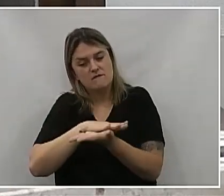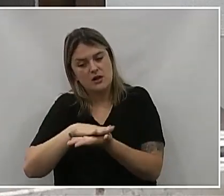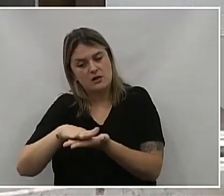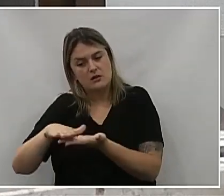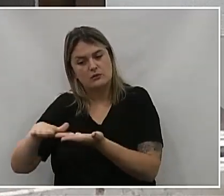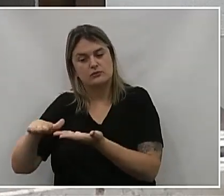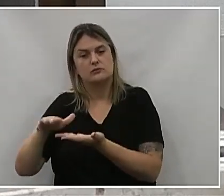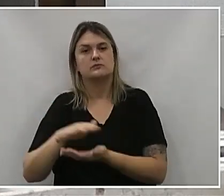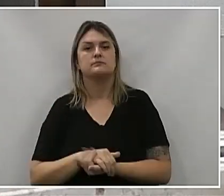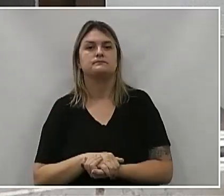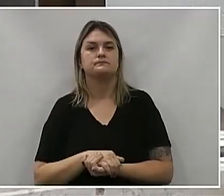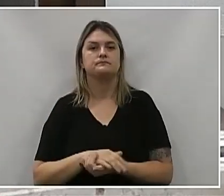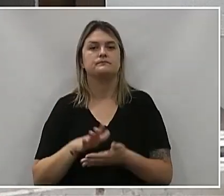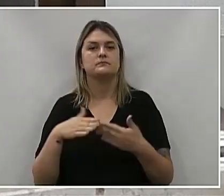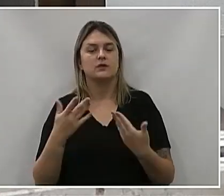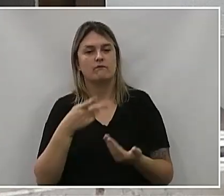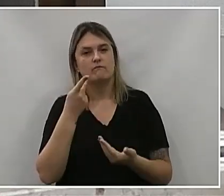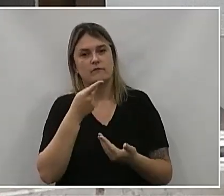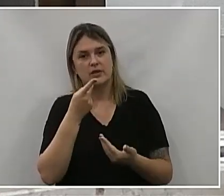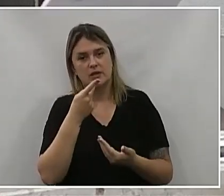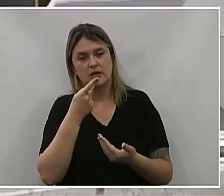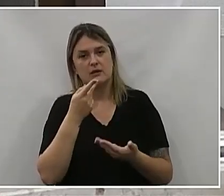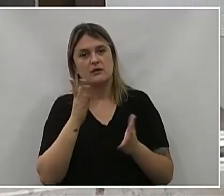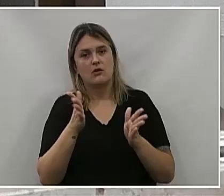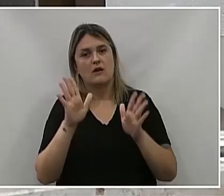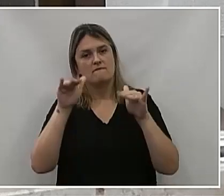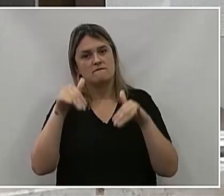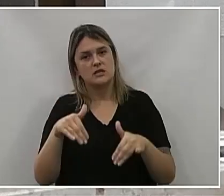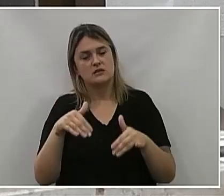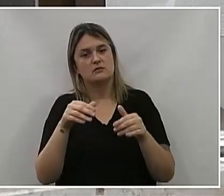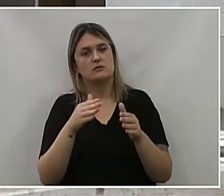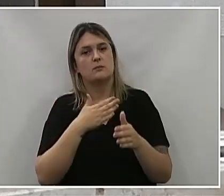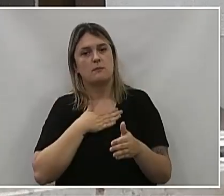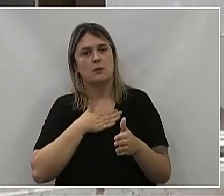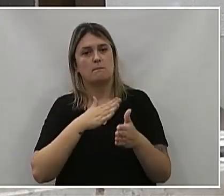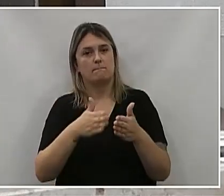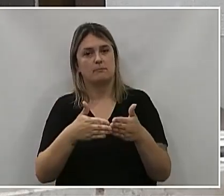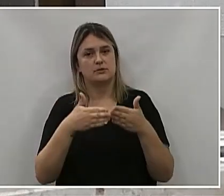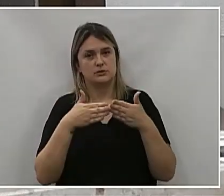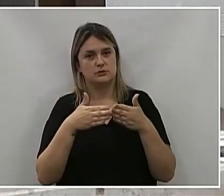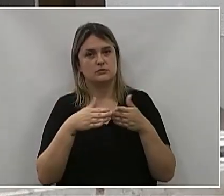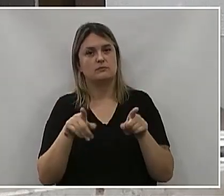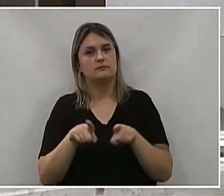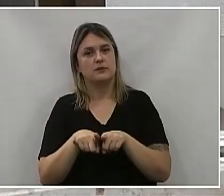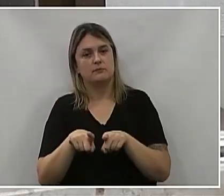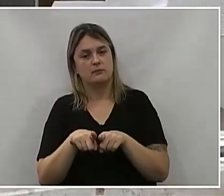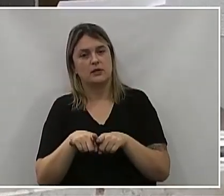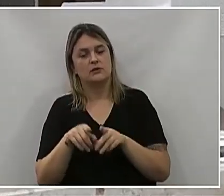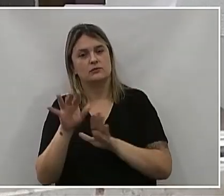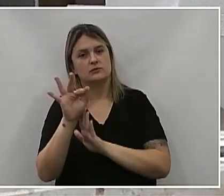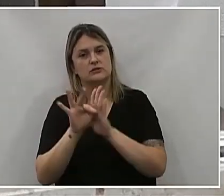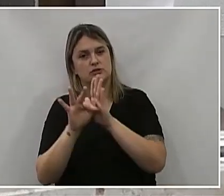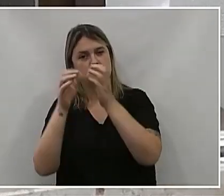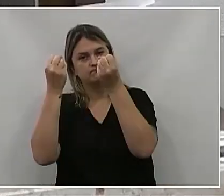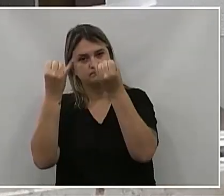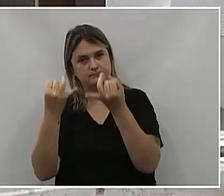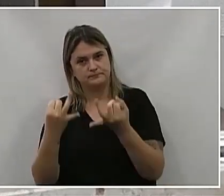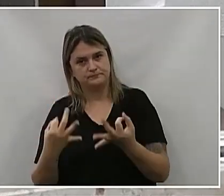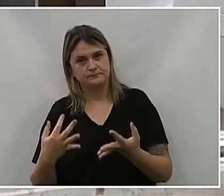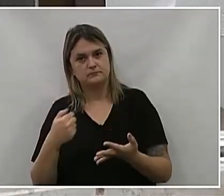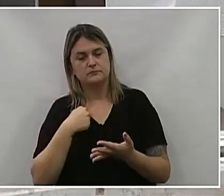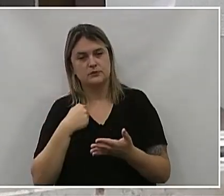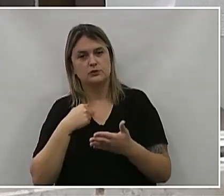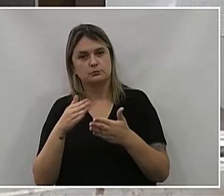Então, mencionar isso e no final do requerimento aqui e das justificativas para a